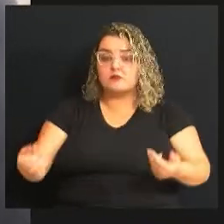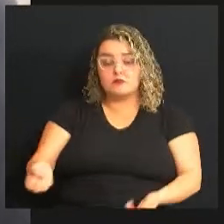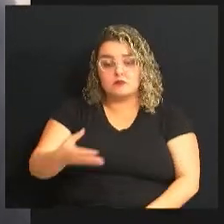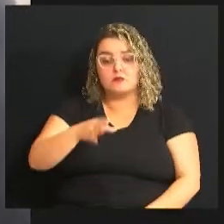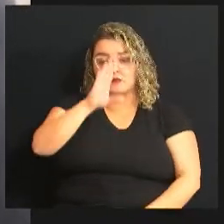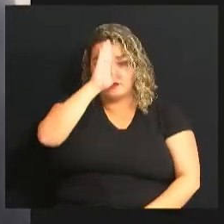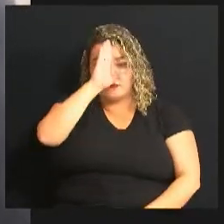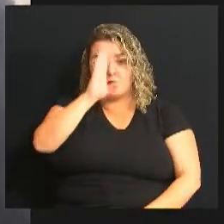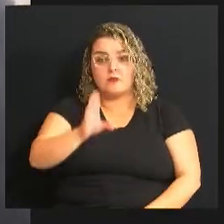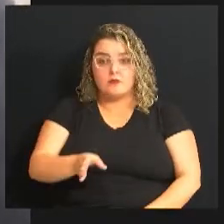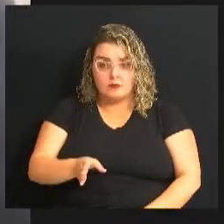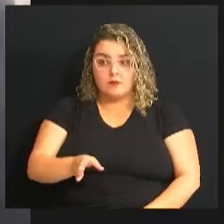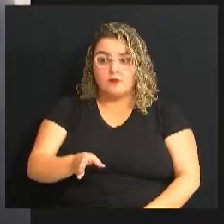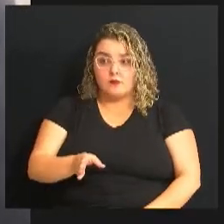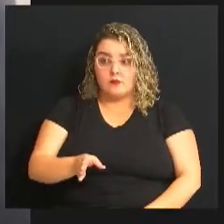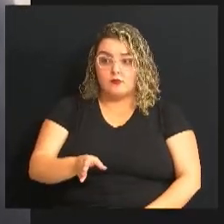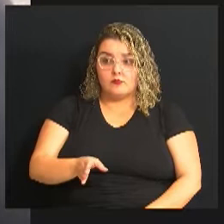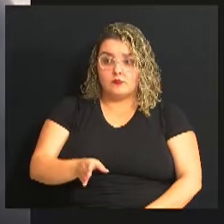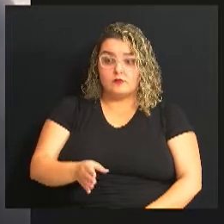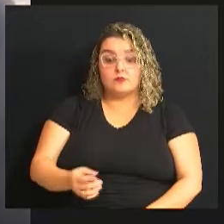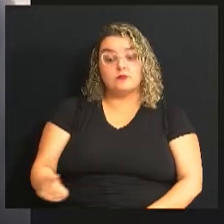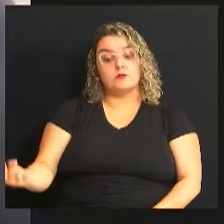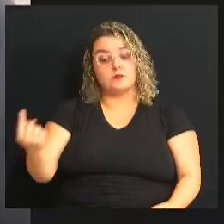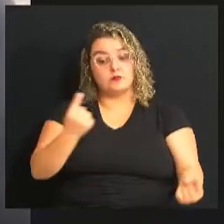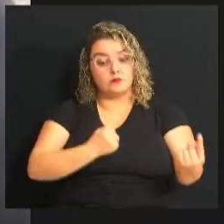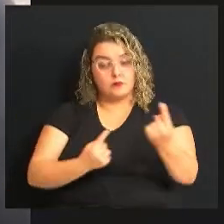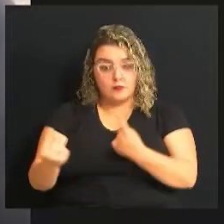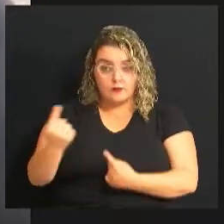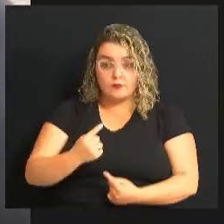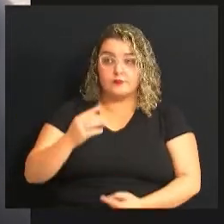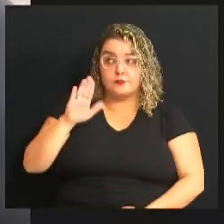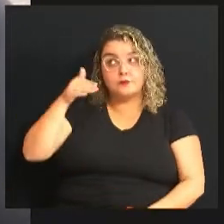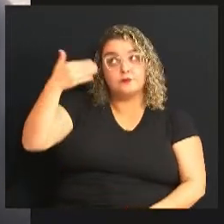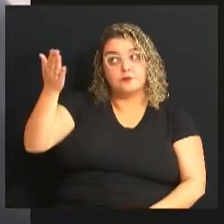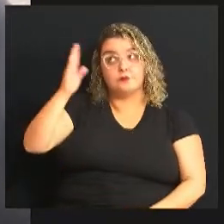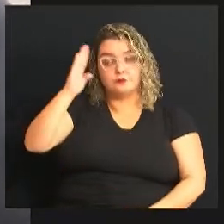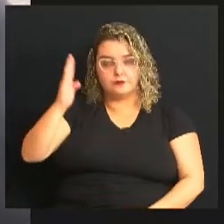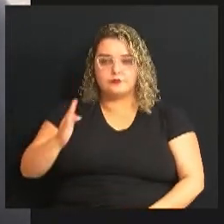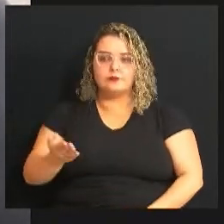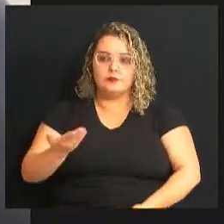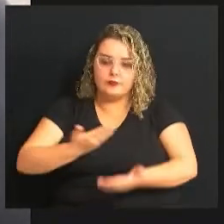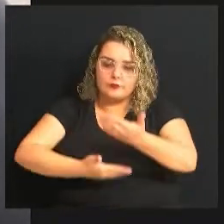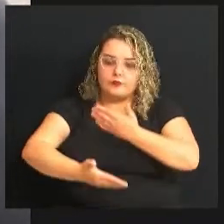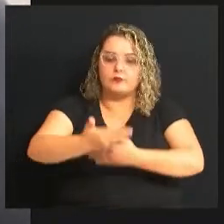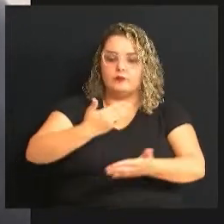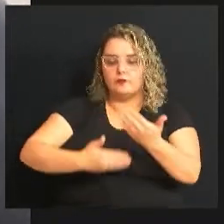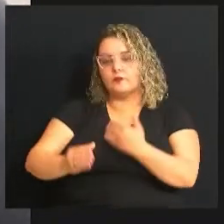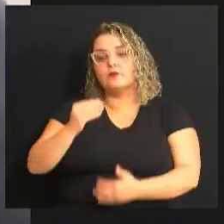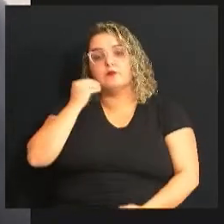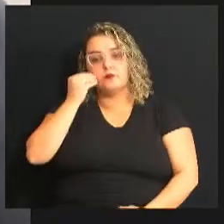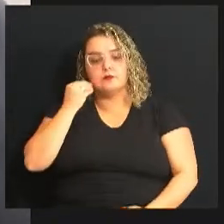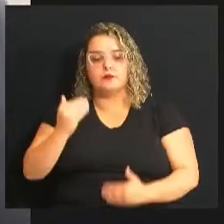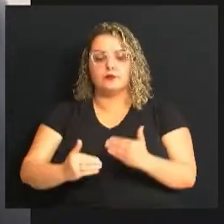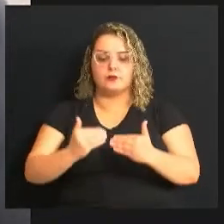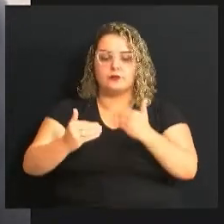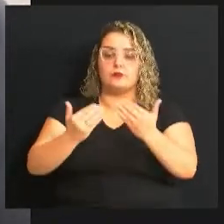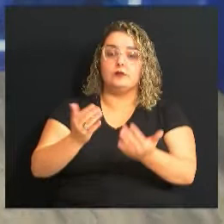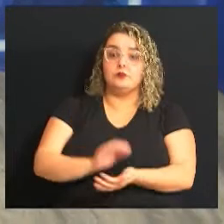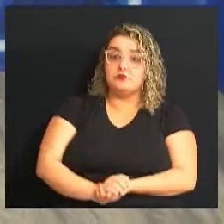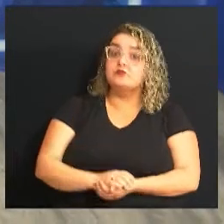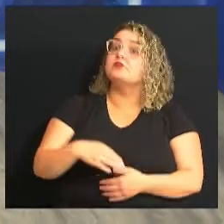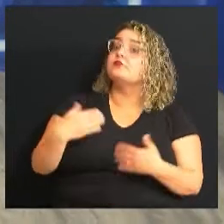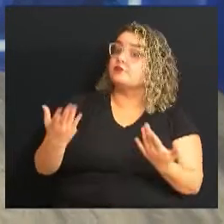principalmente com aqueles que virão de fora do Brasil para poder dividir a experiência que tem construído fora. Olha só então,